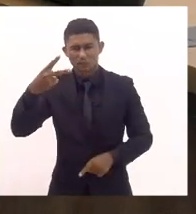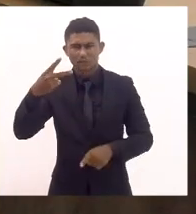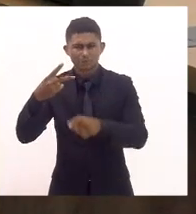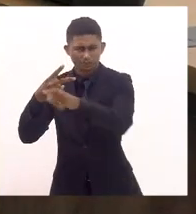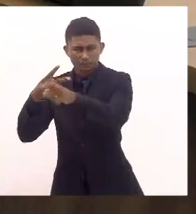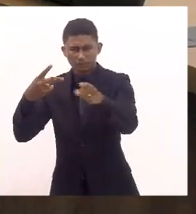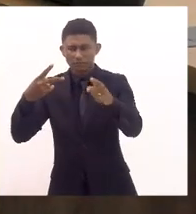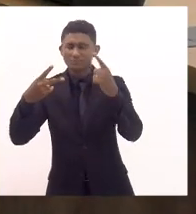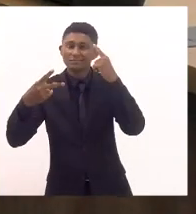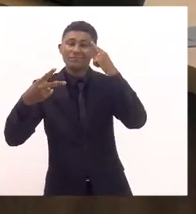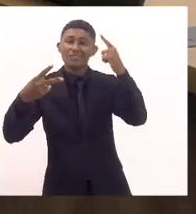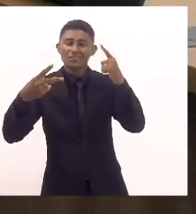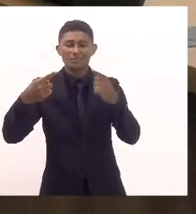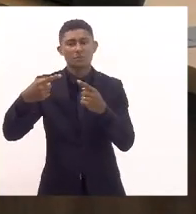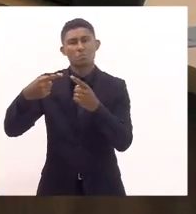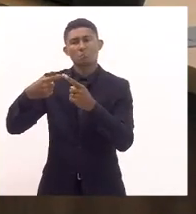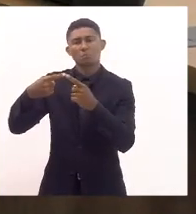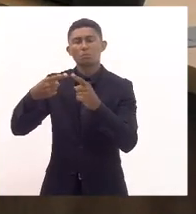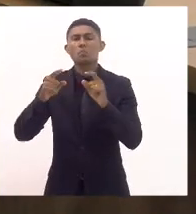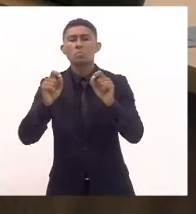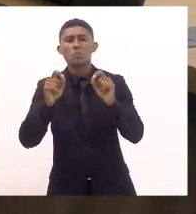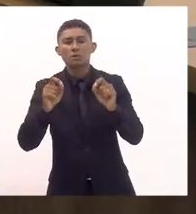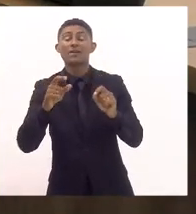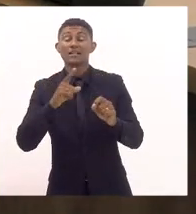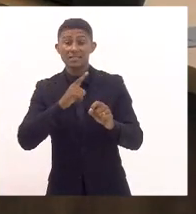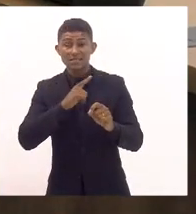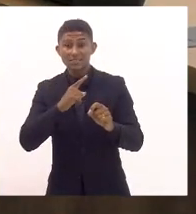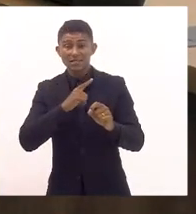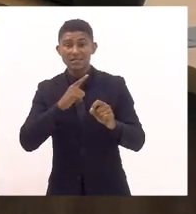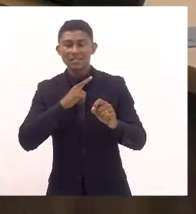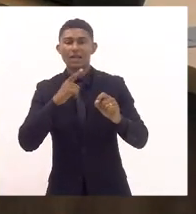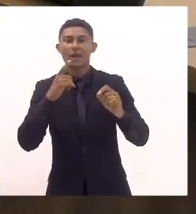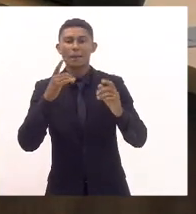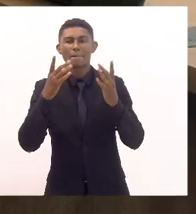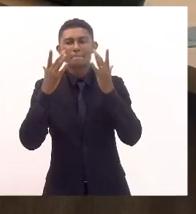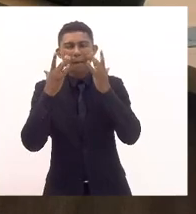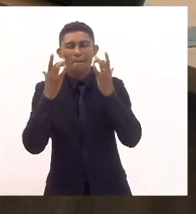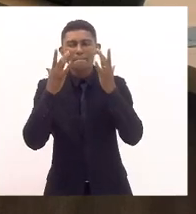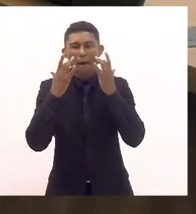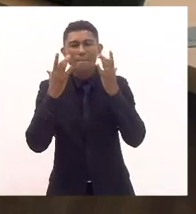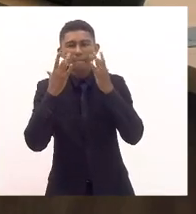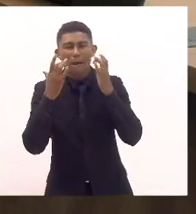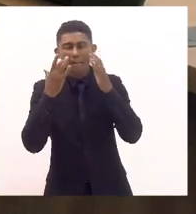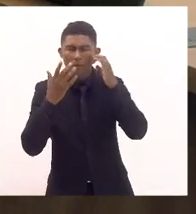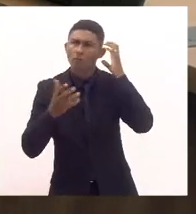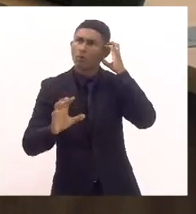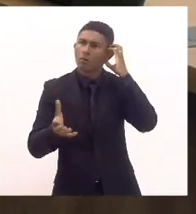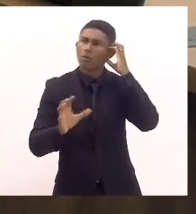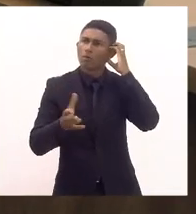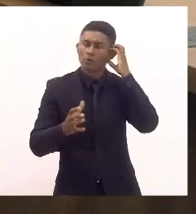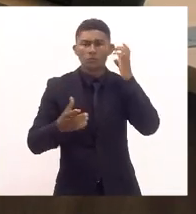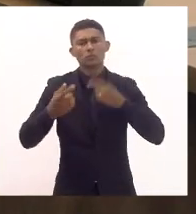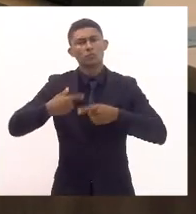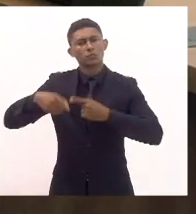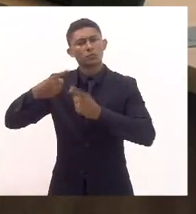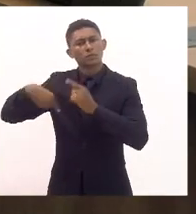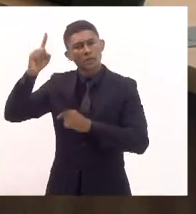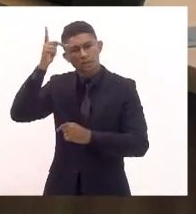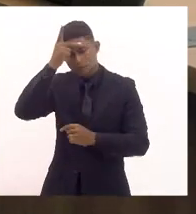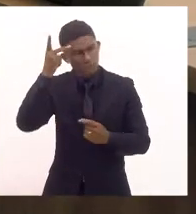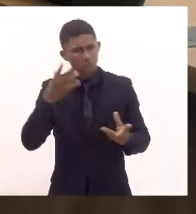lembra dos programas de auditório radiofónico de César de Alencar com sucesso em todos os lugares